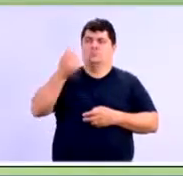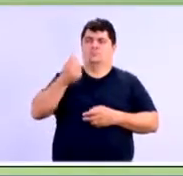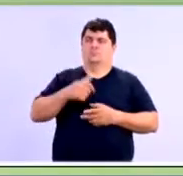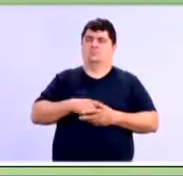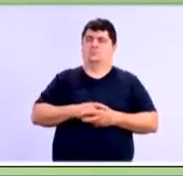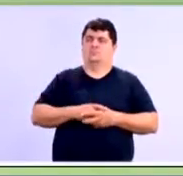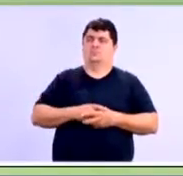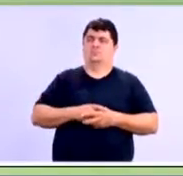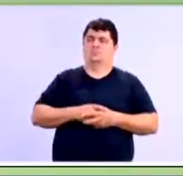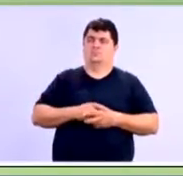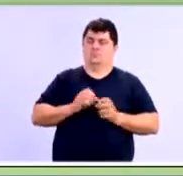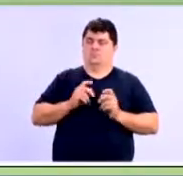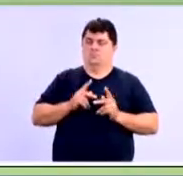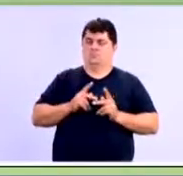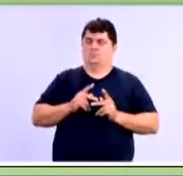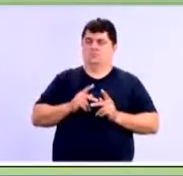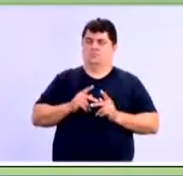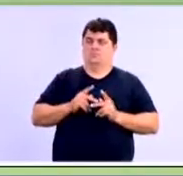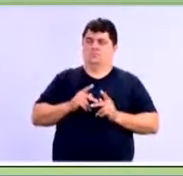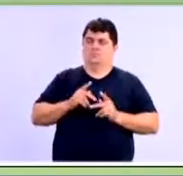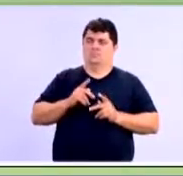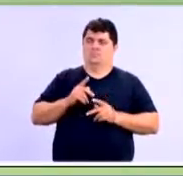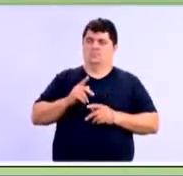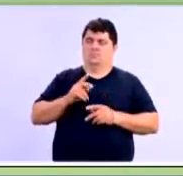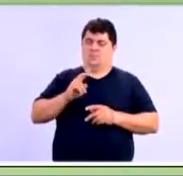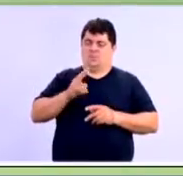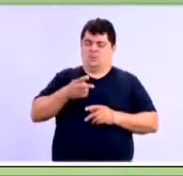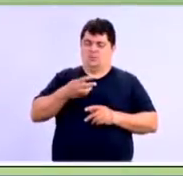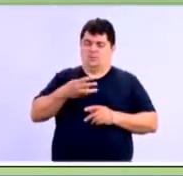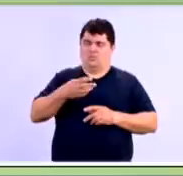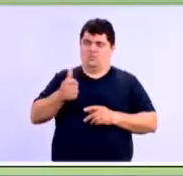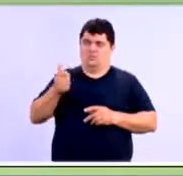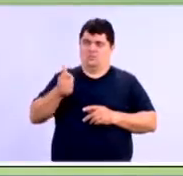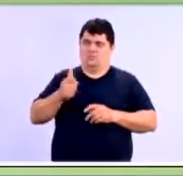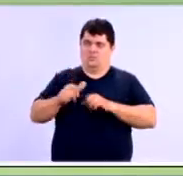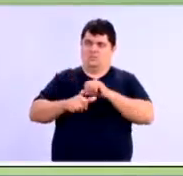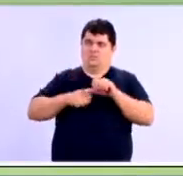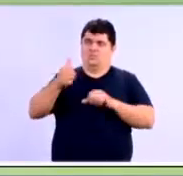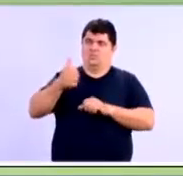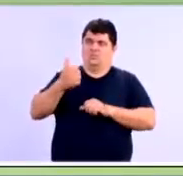Melhorou. Correto? A rentabilidade foi de 2,31. Foi para quanto?